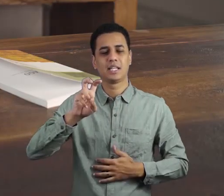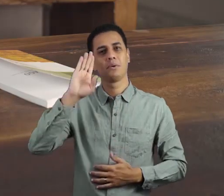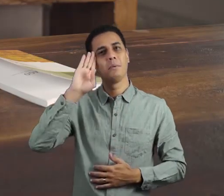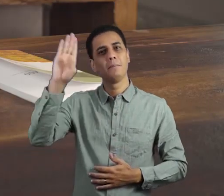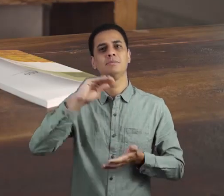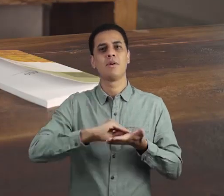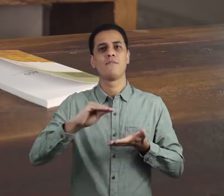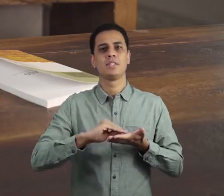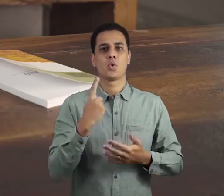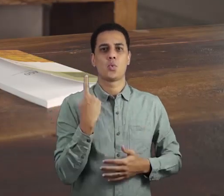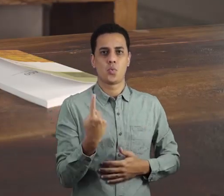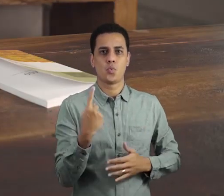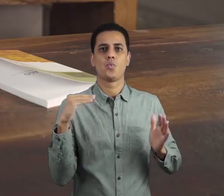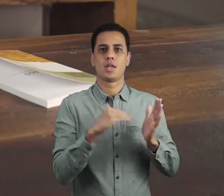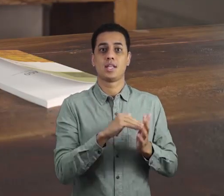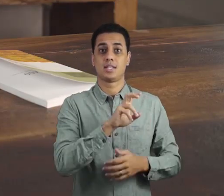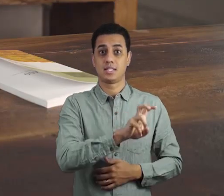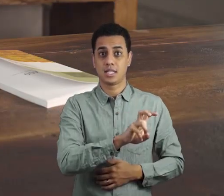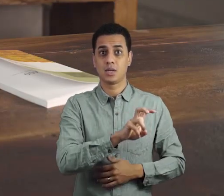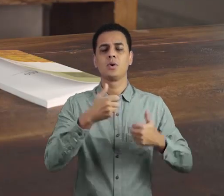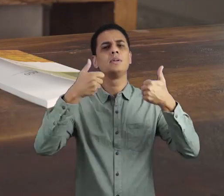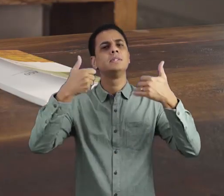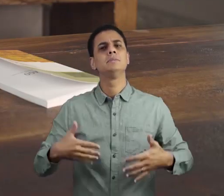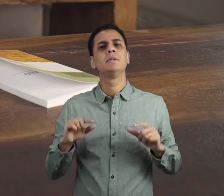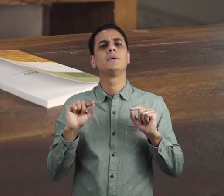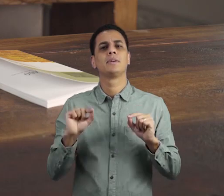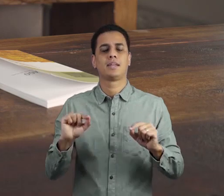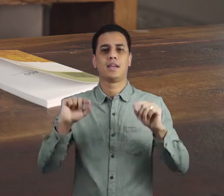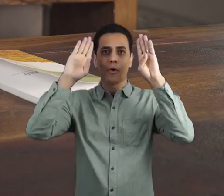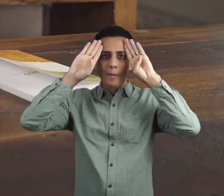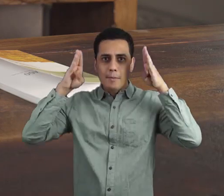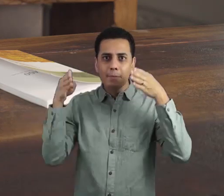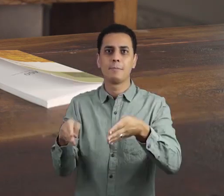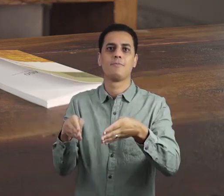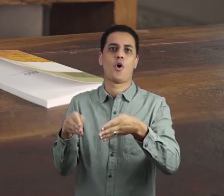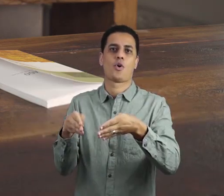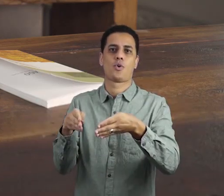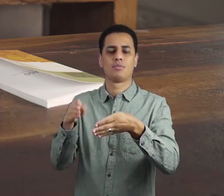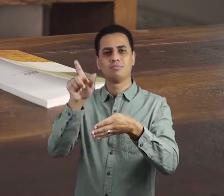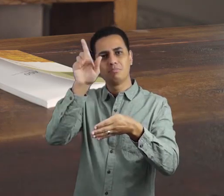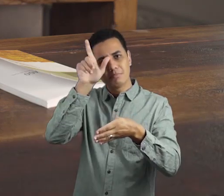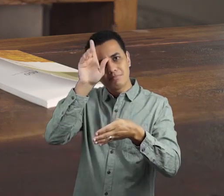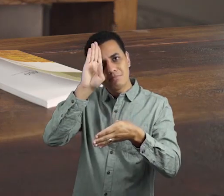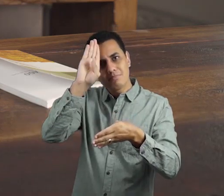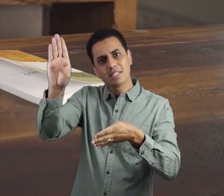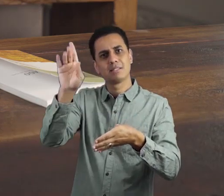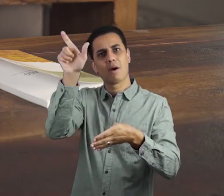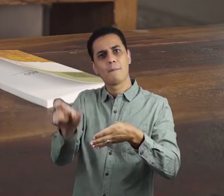5, especialmente o versículo 1 e versículo 5, eles definem o público-alvo